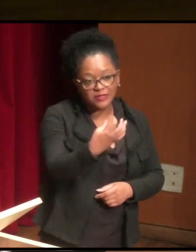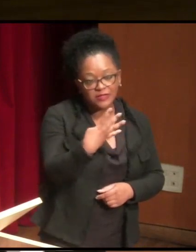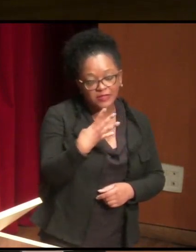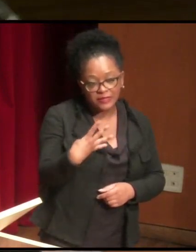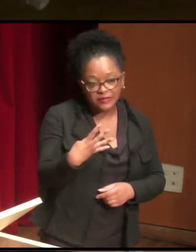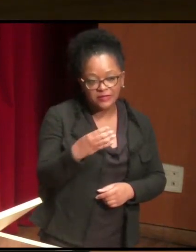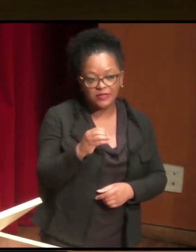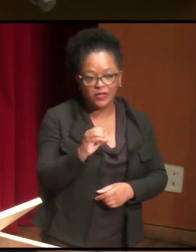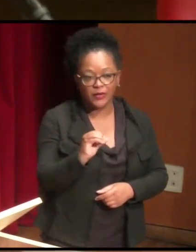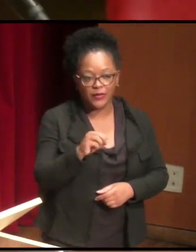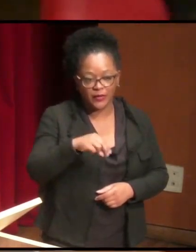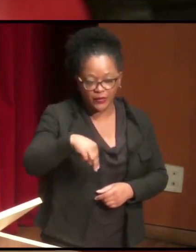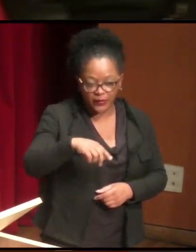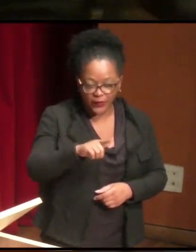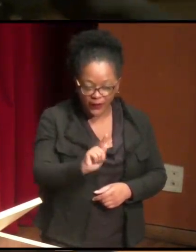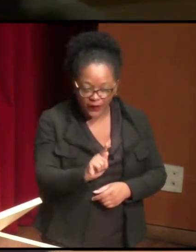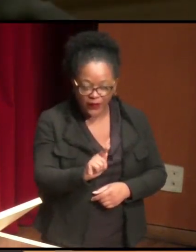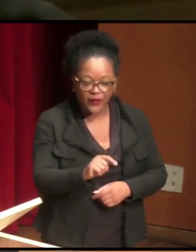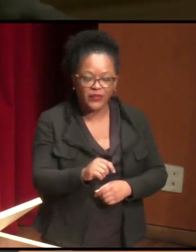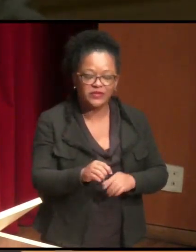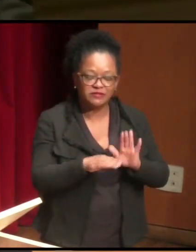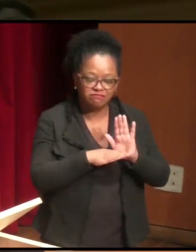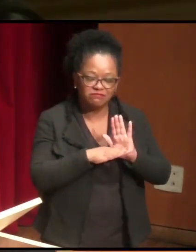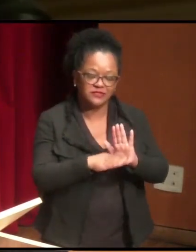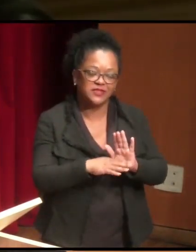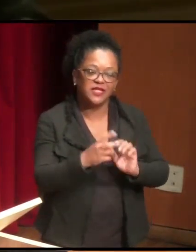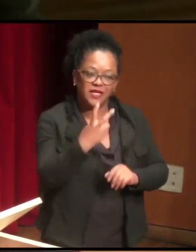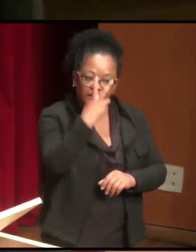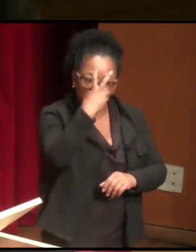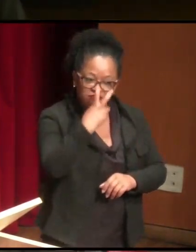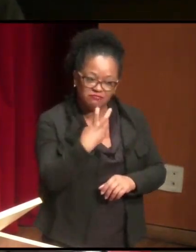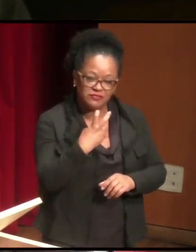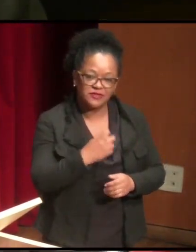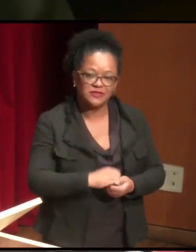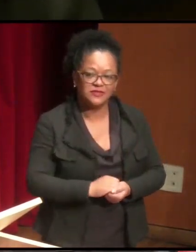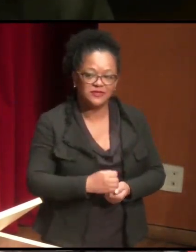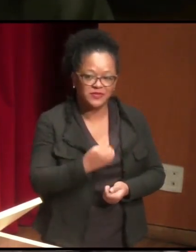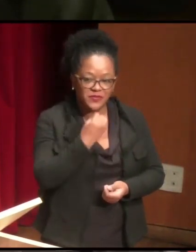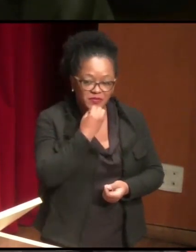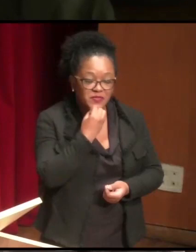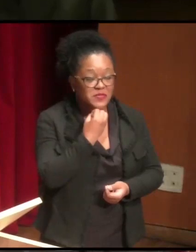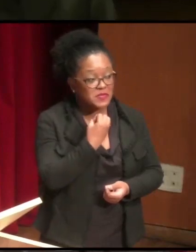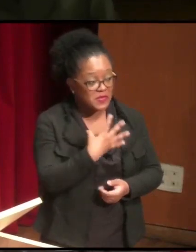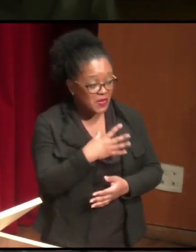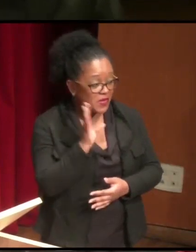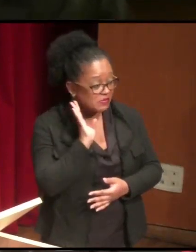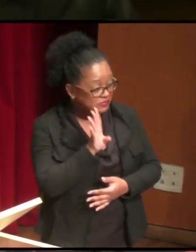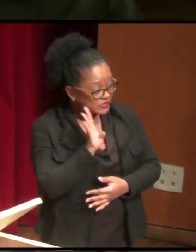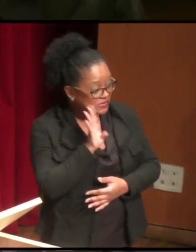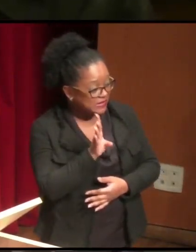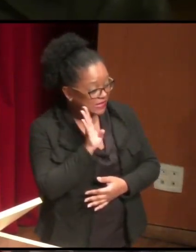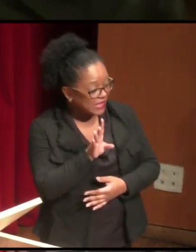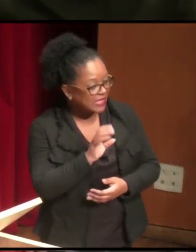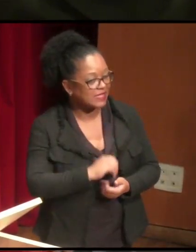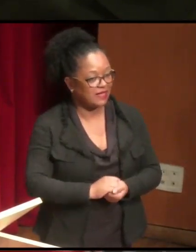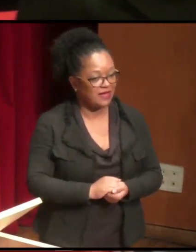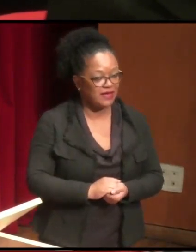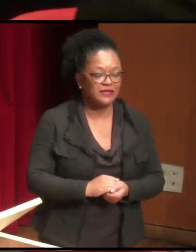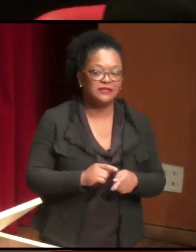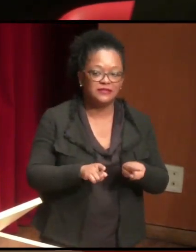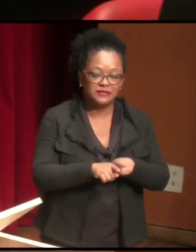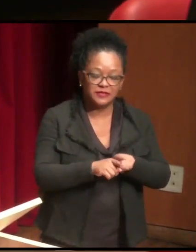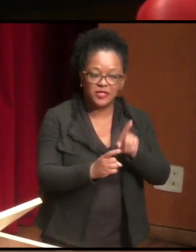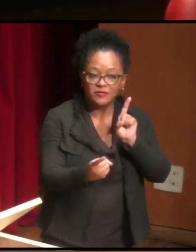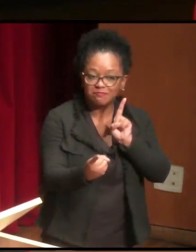64 organizações que trabalham com a pessoa com deficiência visual. Muito bom. O que mais, Adriana? E nós atendemos,